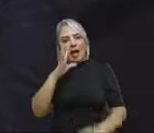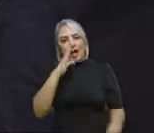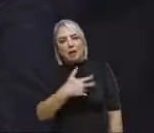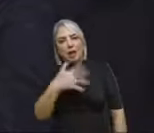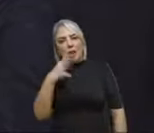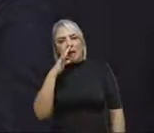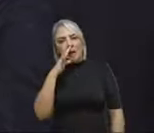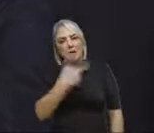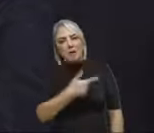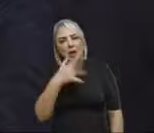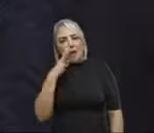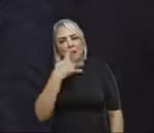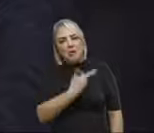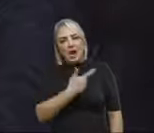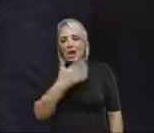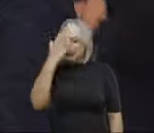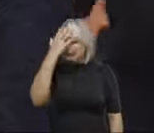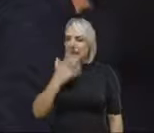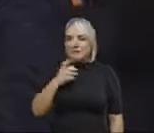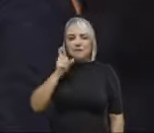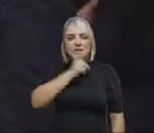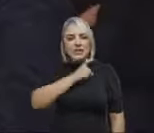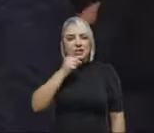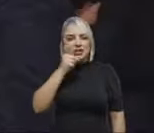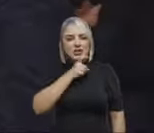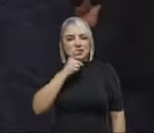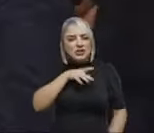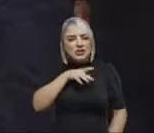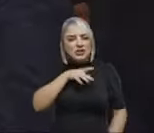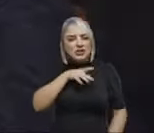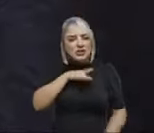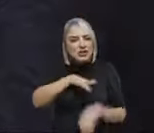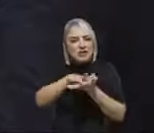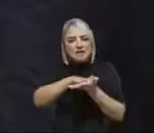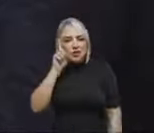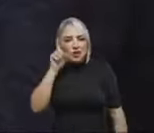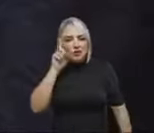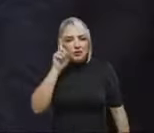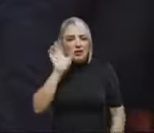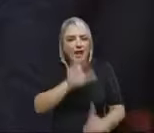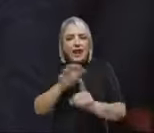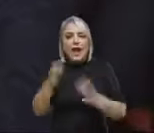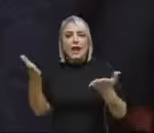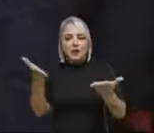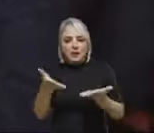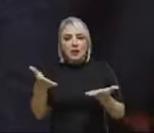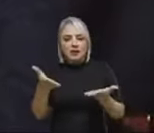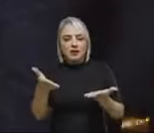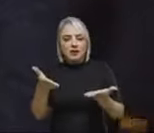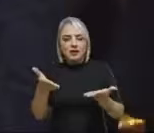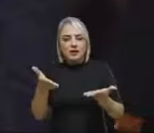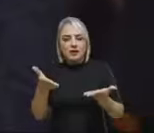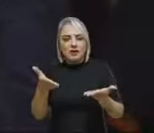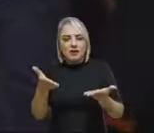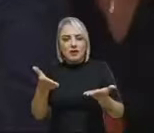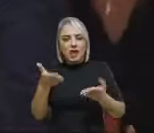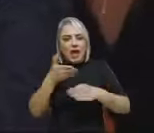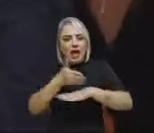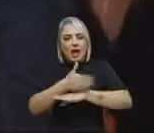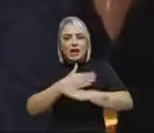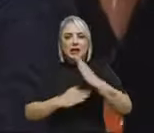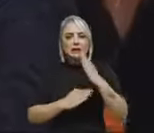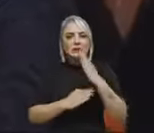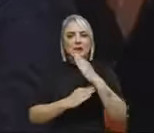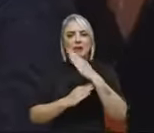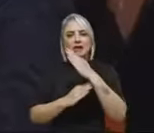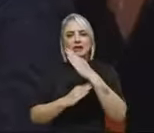graves, mentirosas, falsas, mas constantes, nesse instante, tomar o acesso a uma embaixada pode